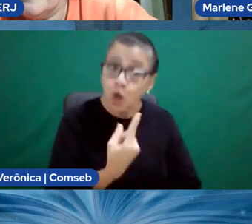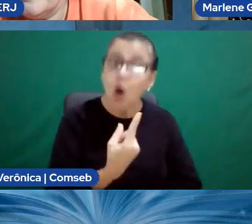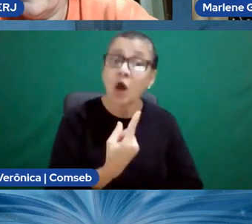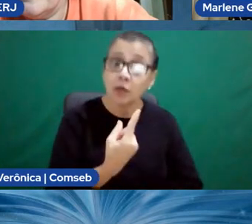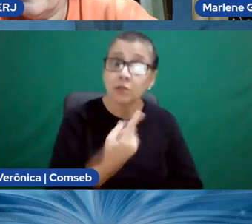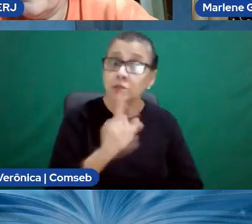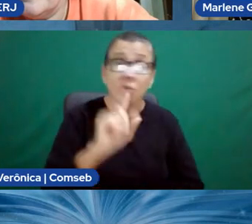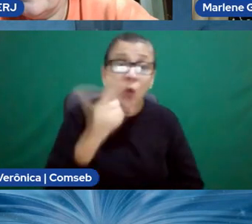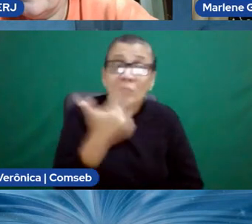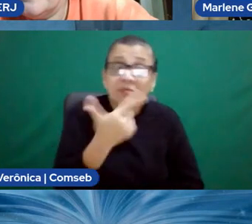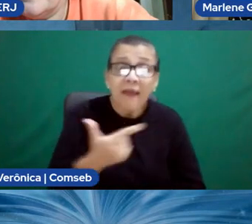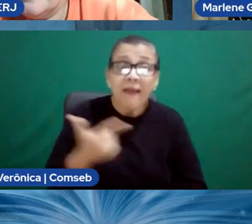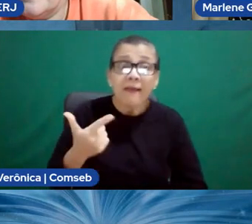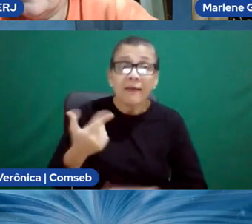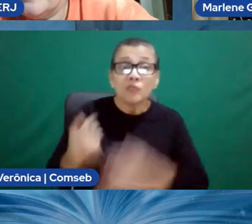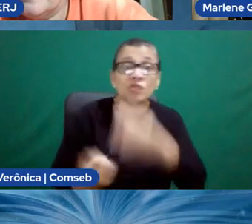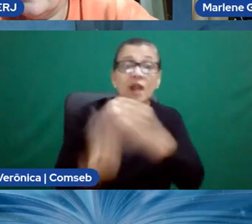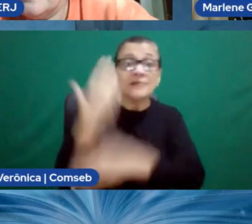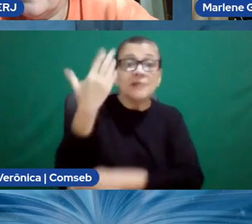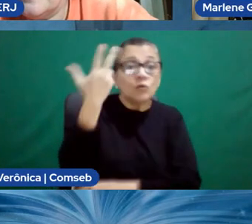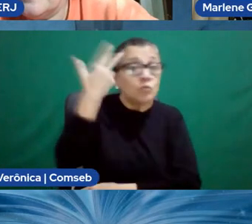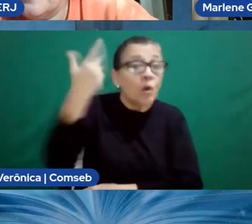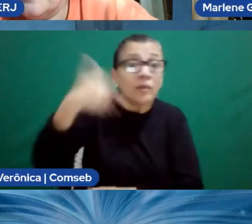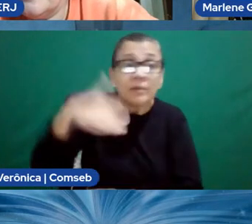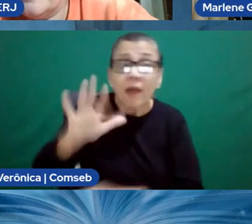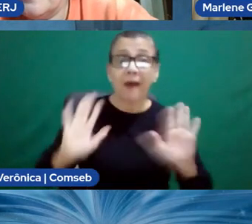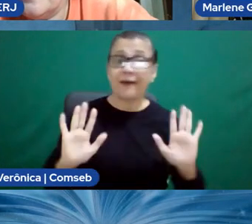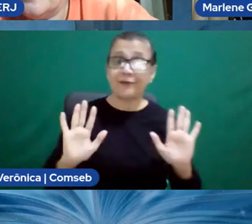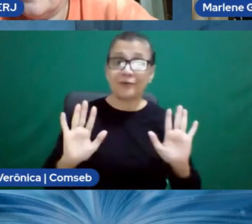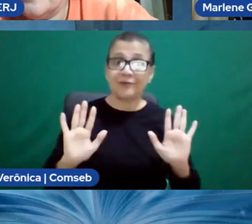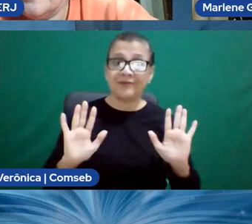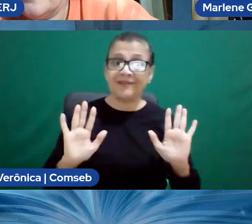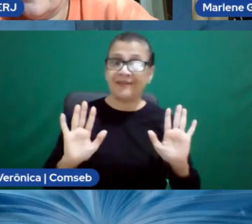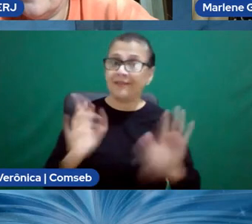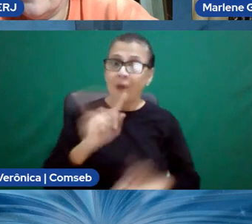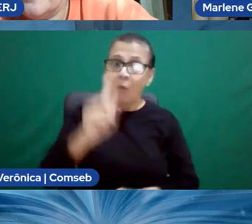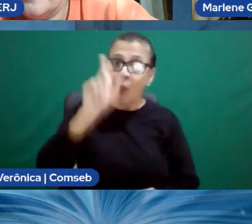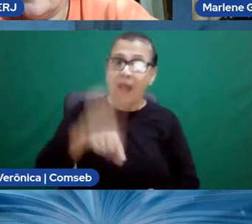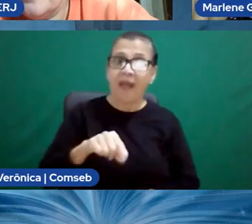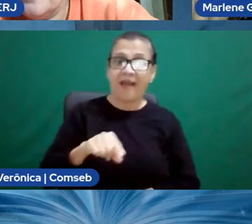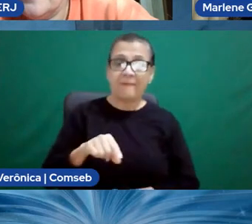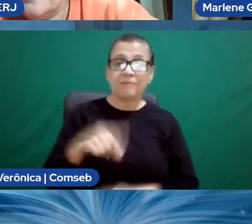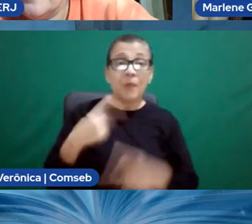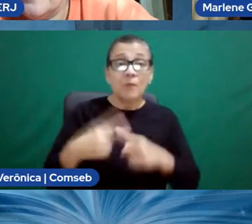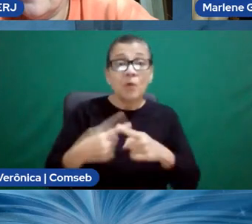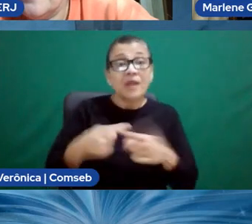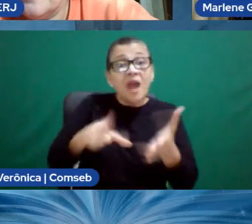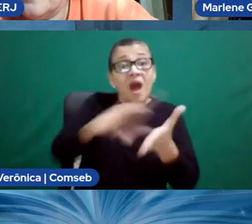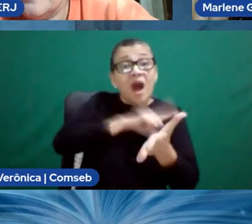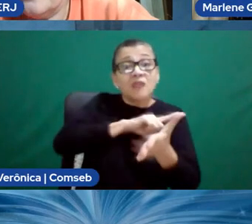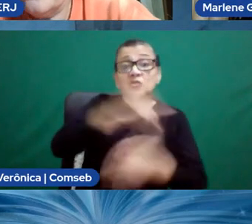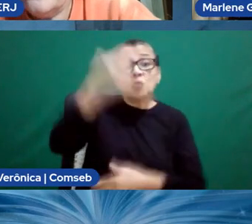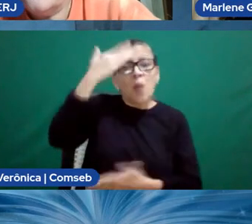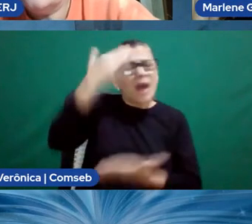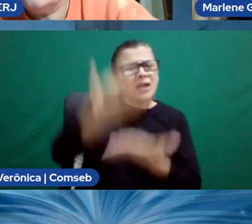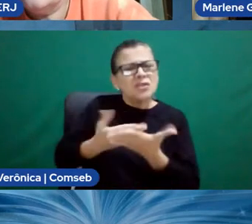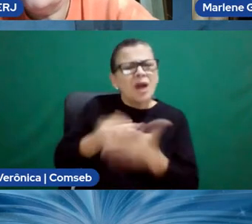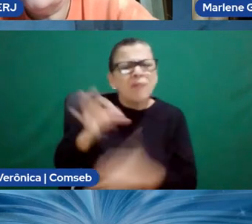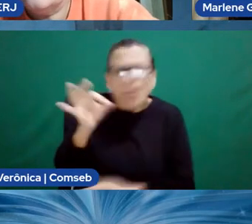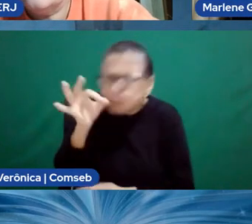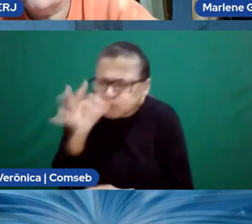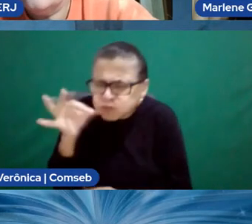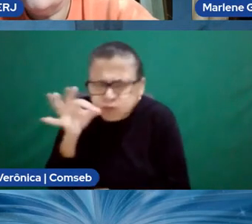espontânea, alguns acreditaram que isso era a prova da geração espontânea. Porque não se acreditava que seres tão pequenos como uma